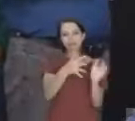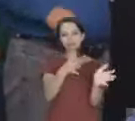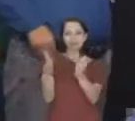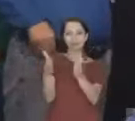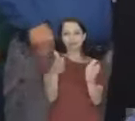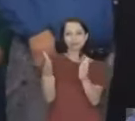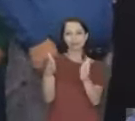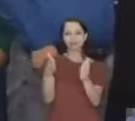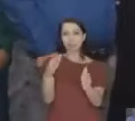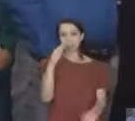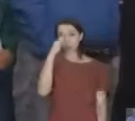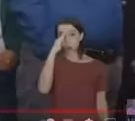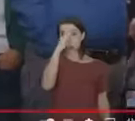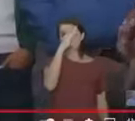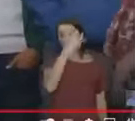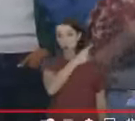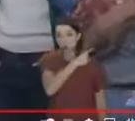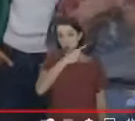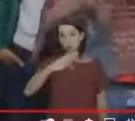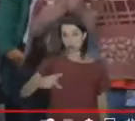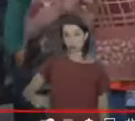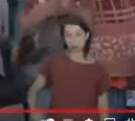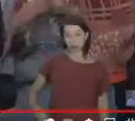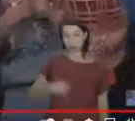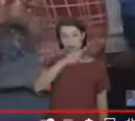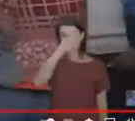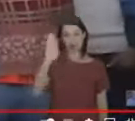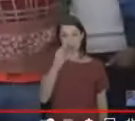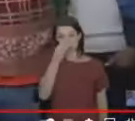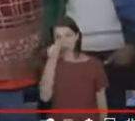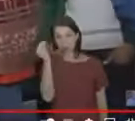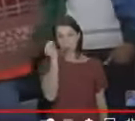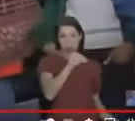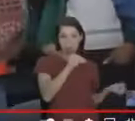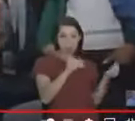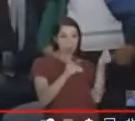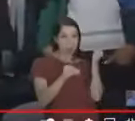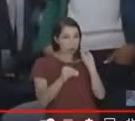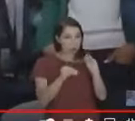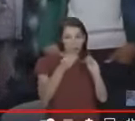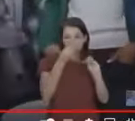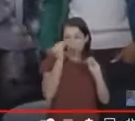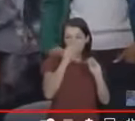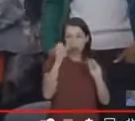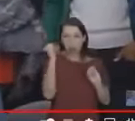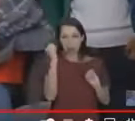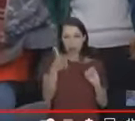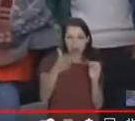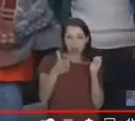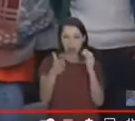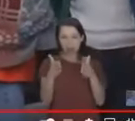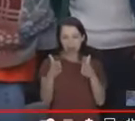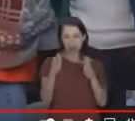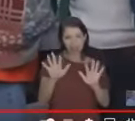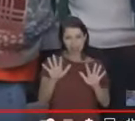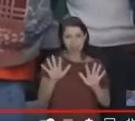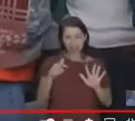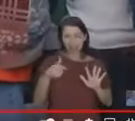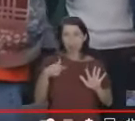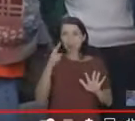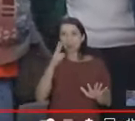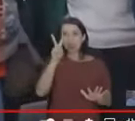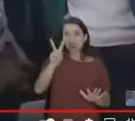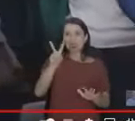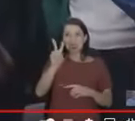vídeo daquele presidente imitando uma pessoa morrendo sufocada, é como se minha mãe morresse mais uma